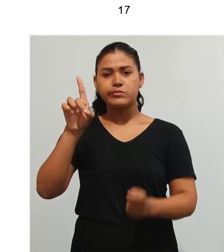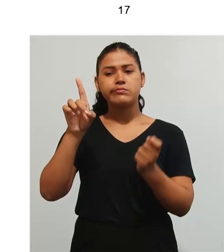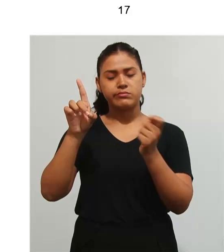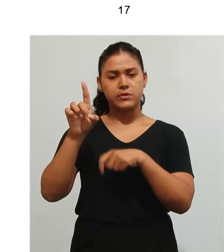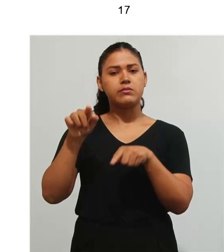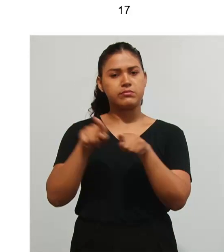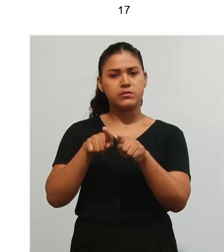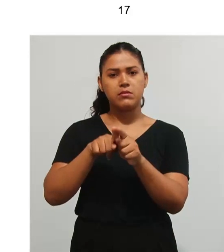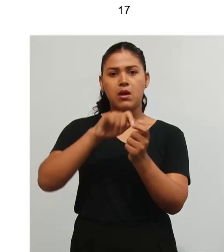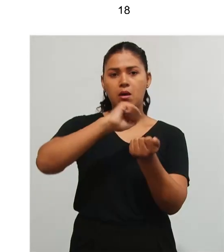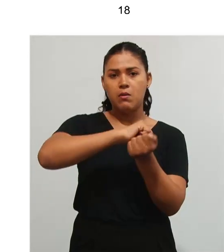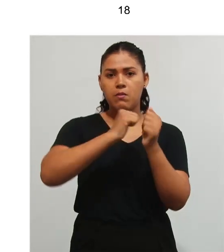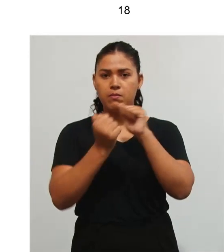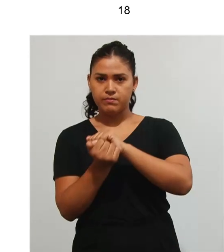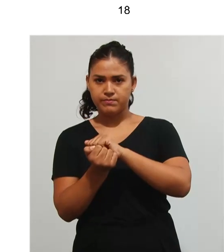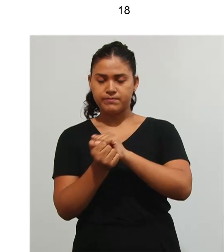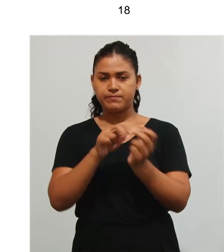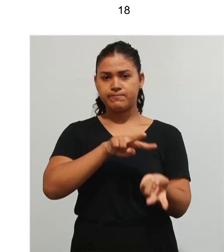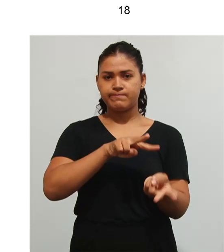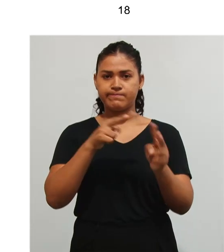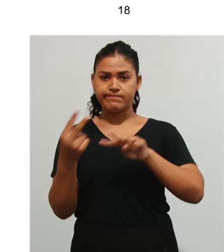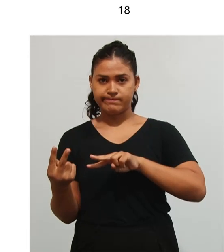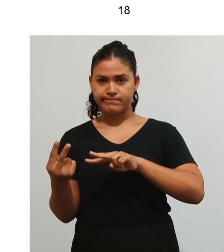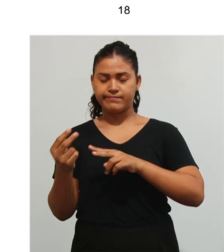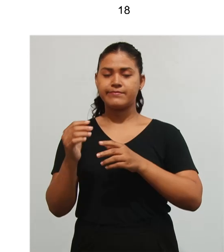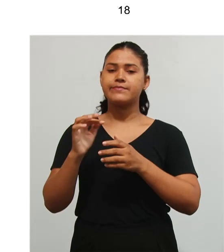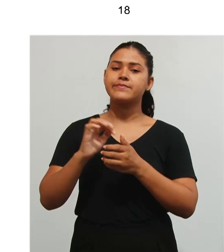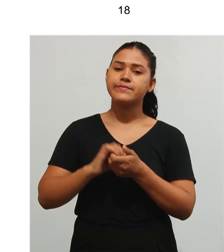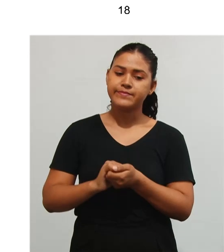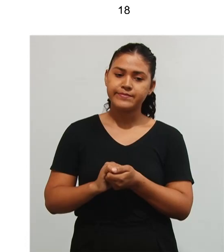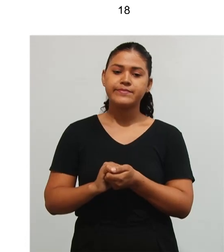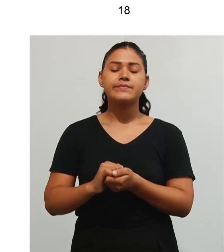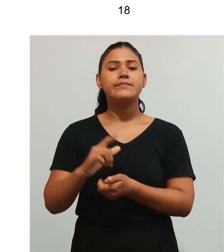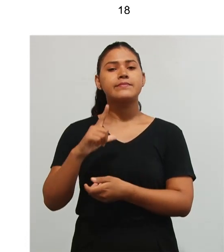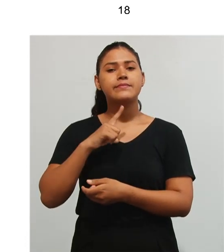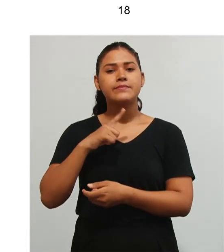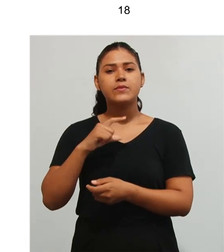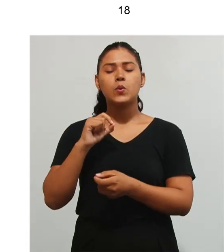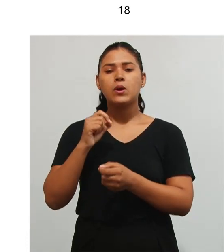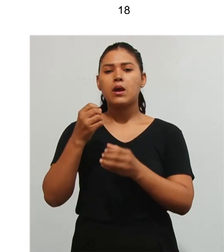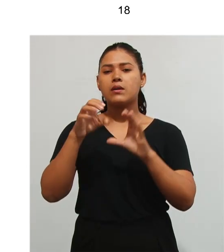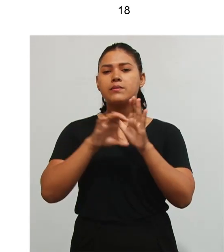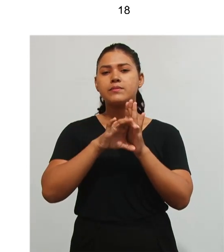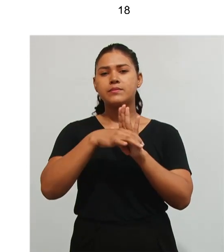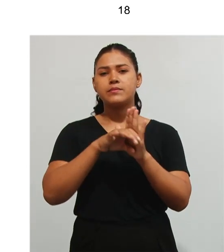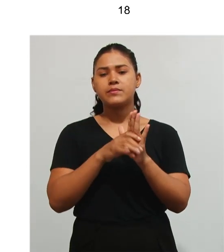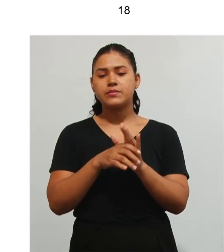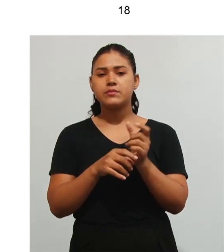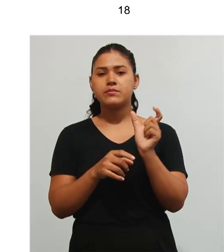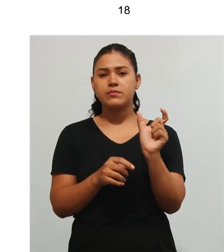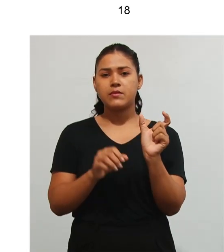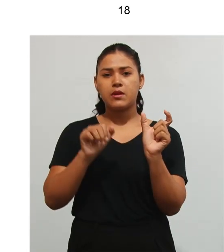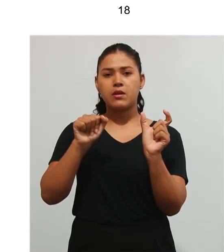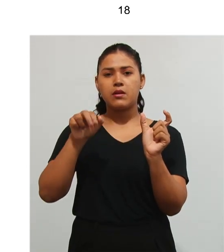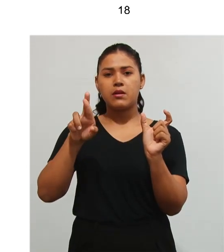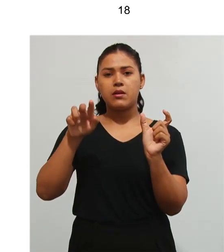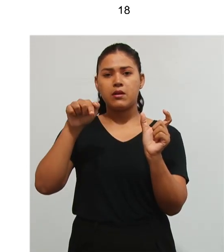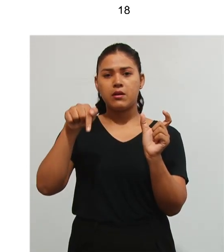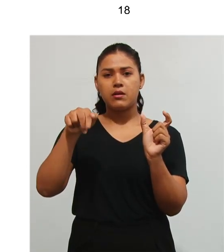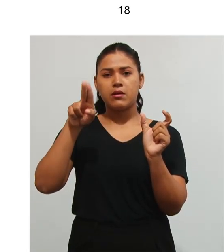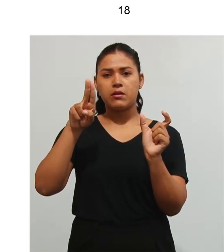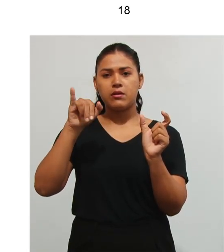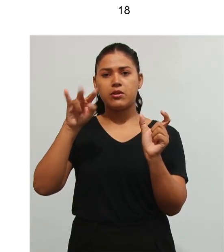arquivo para PDF, ok? E aqui nós temos uma definição em relação a arquivos e pastas, então isso é